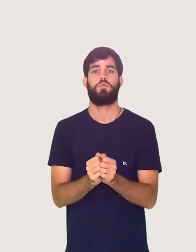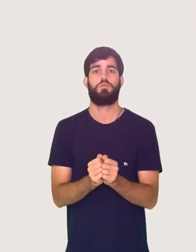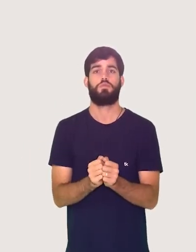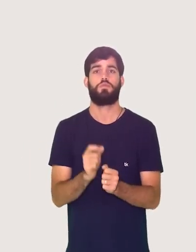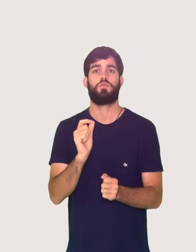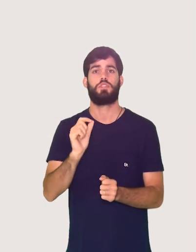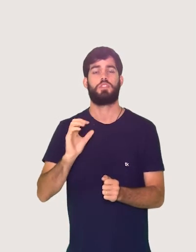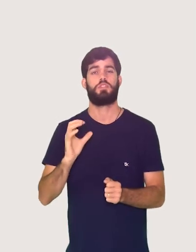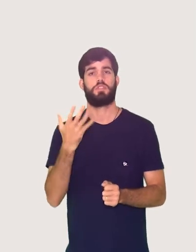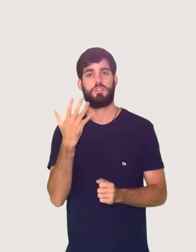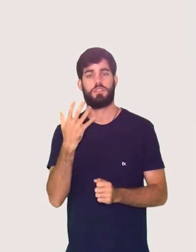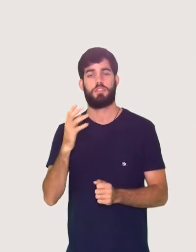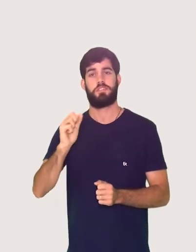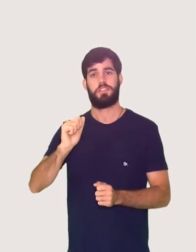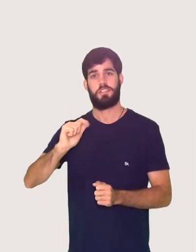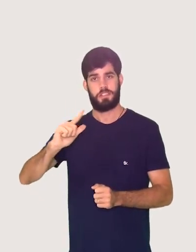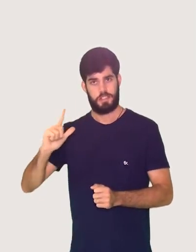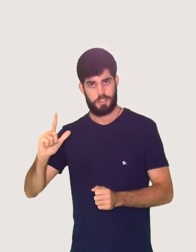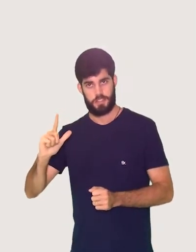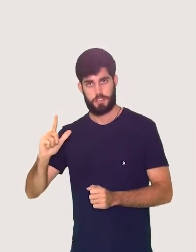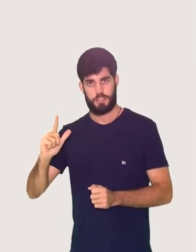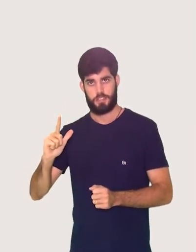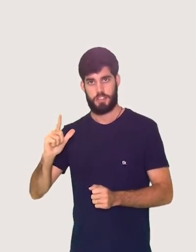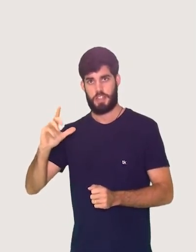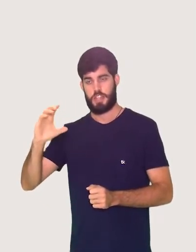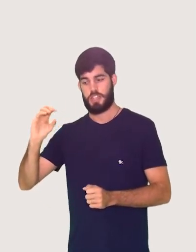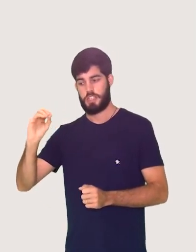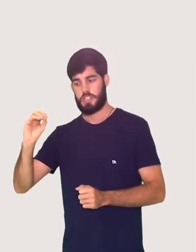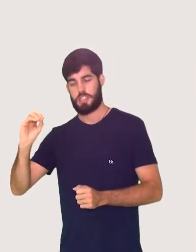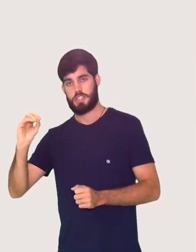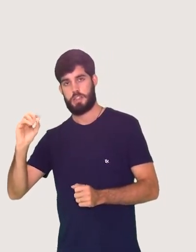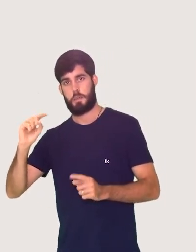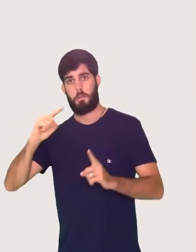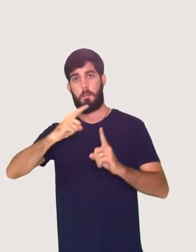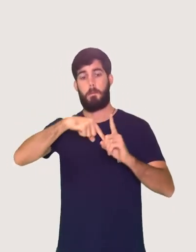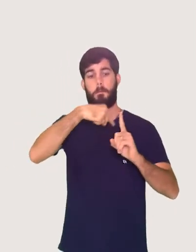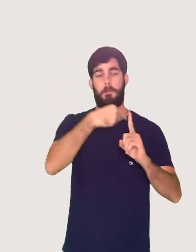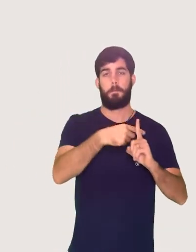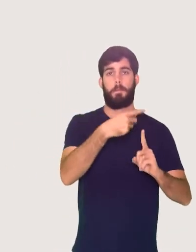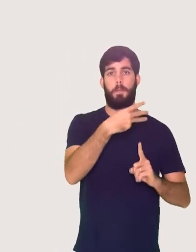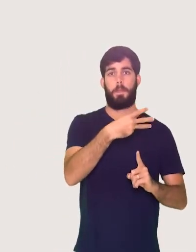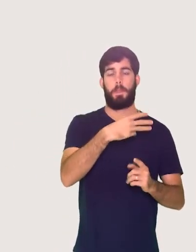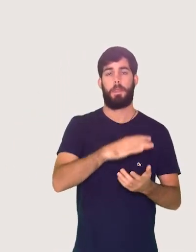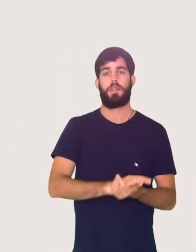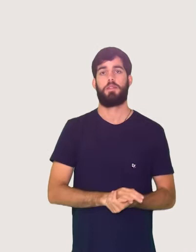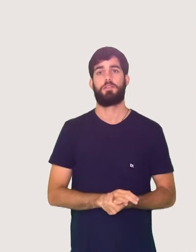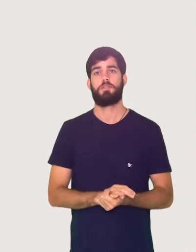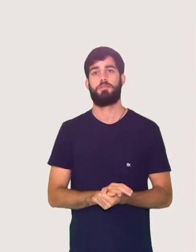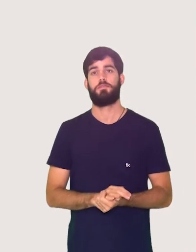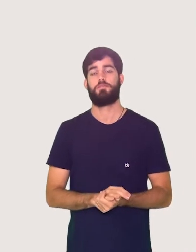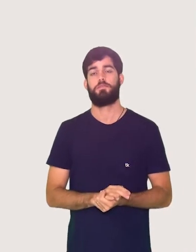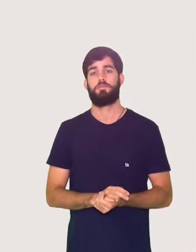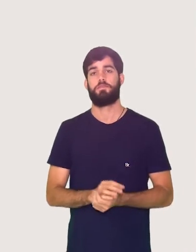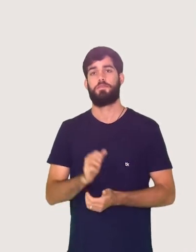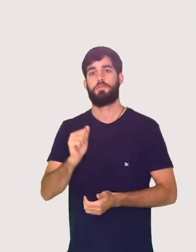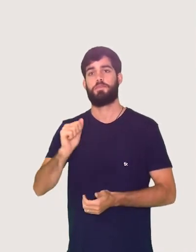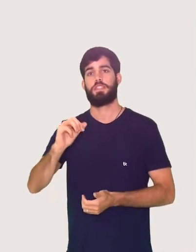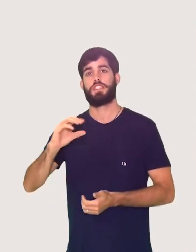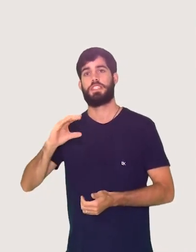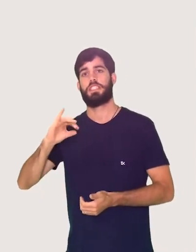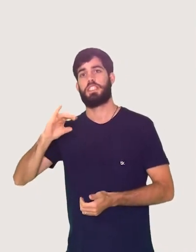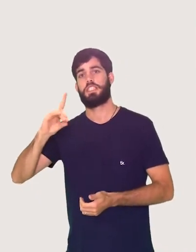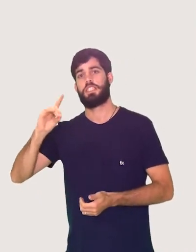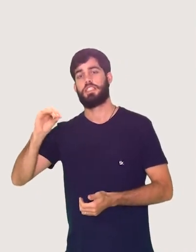sofre oxidação, ele sai de 0 para +3, enquanto que o ácido sofre